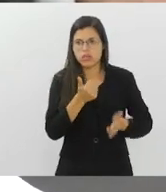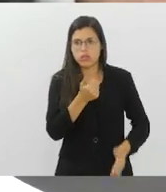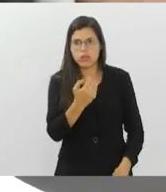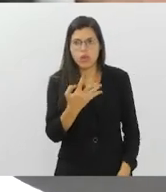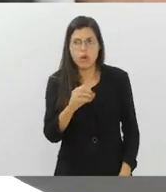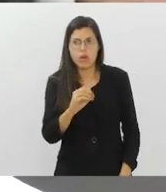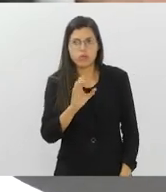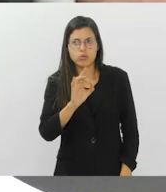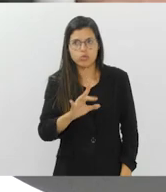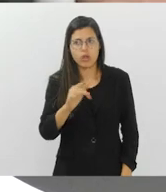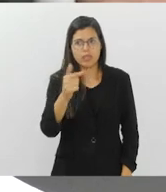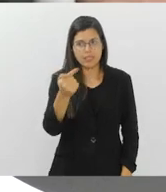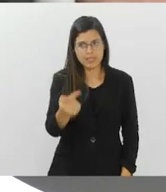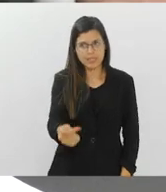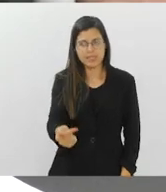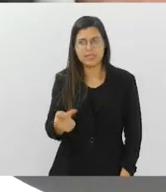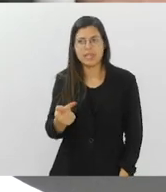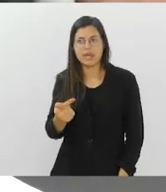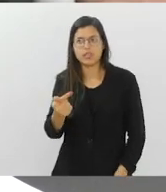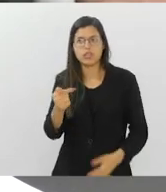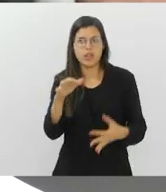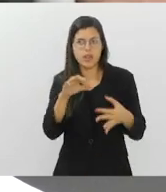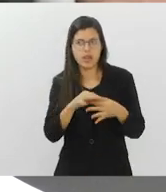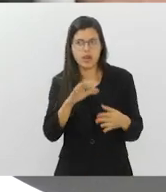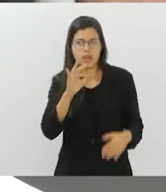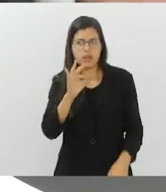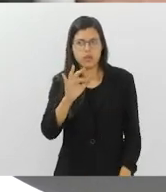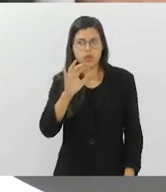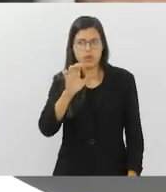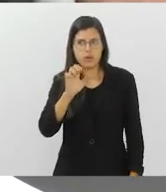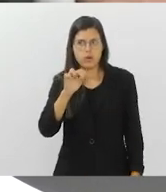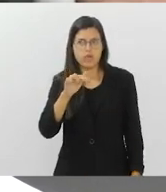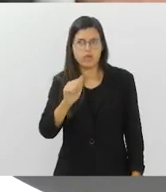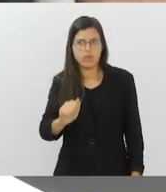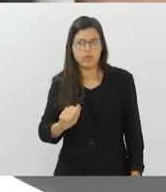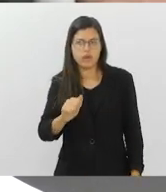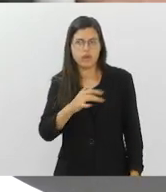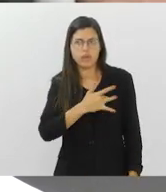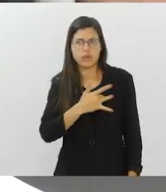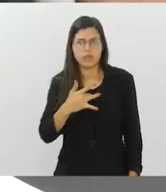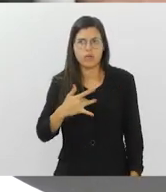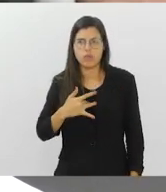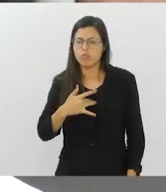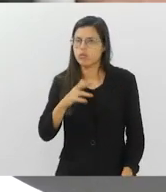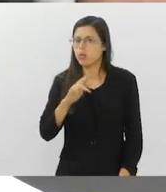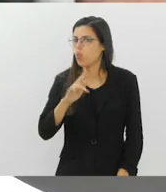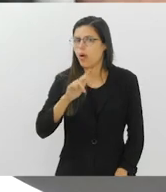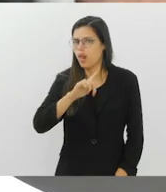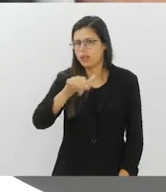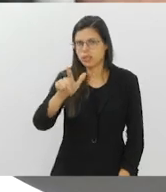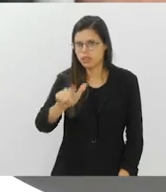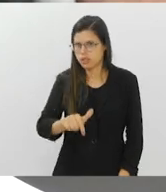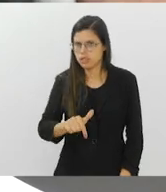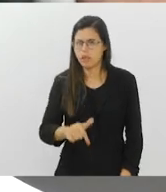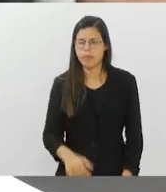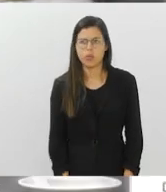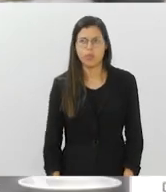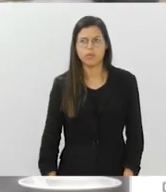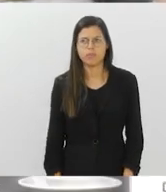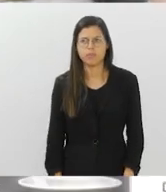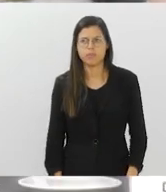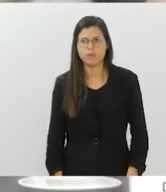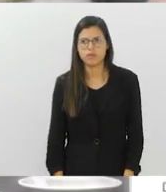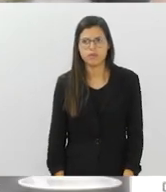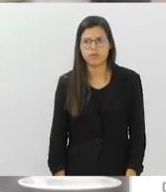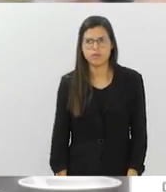apenas 7 casos da FenaSaúde e nenhum de descumprimento ou de cancelamento unilateral.